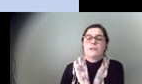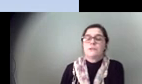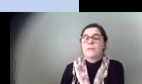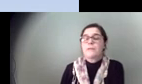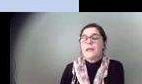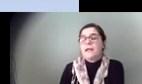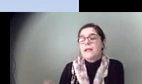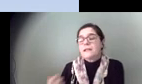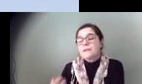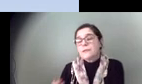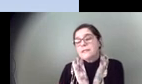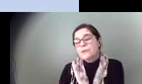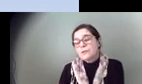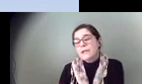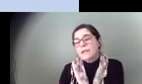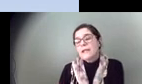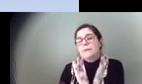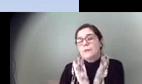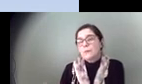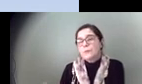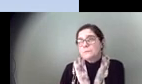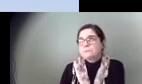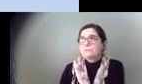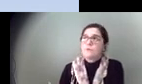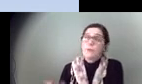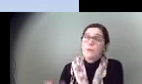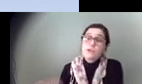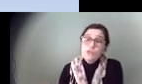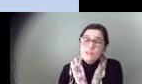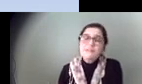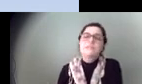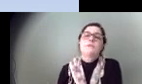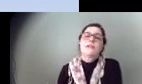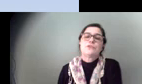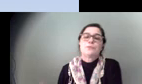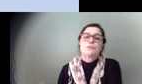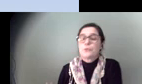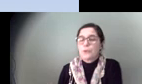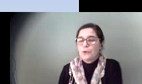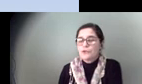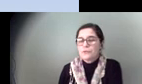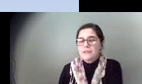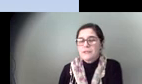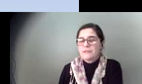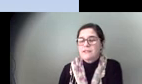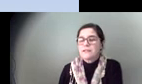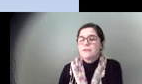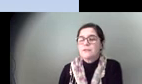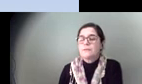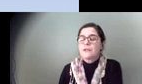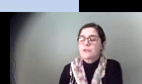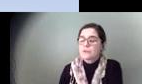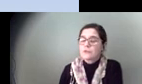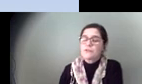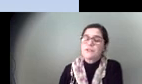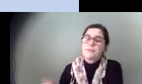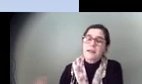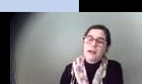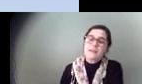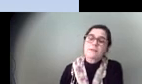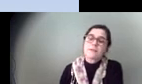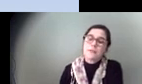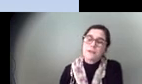previamente. Então, a SEDUC, ela encaminhou uma sugestão, né, de um protocolo de observação, que os